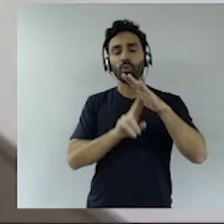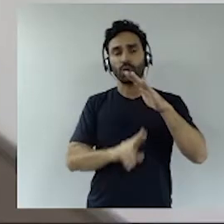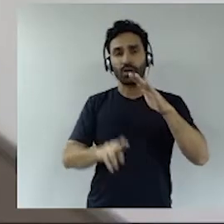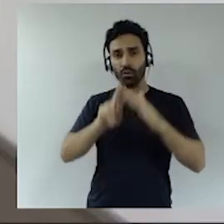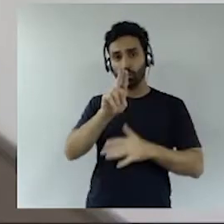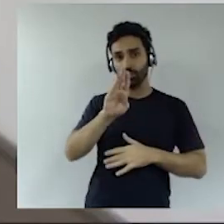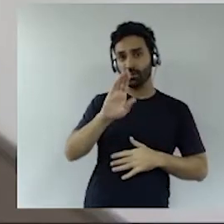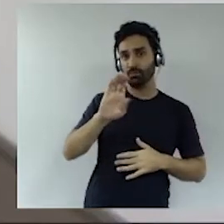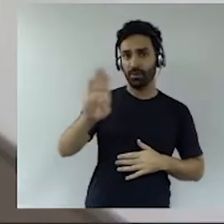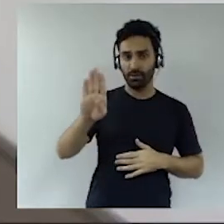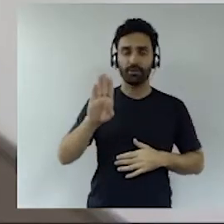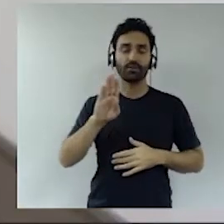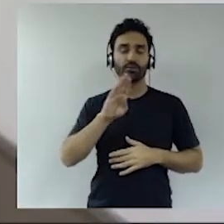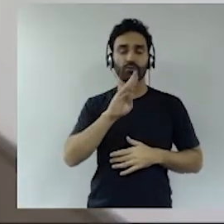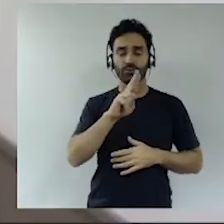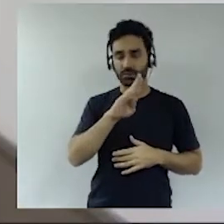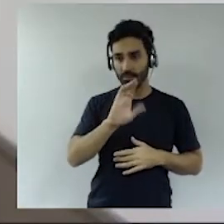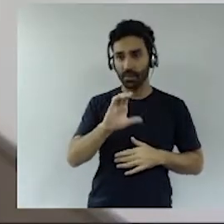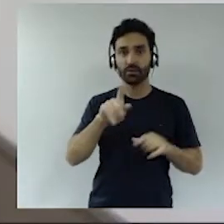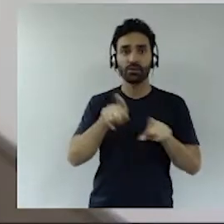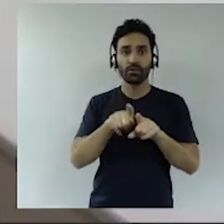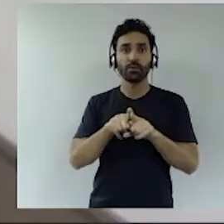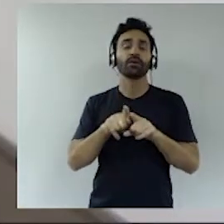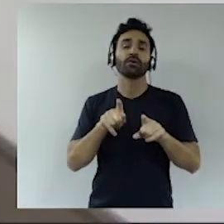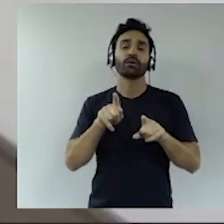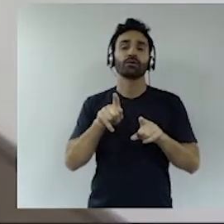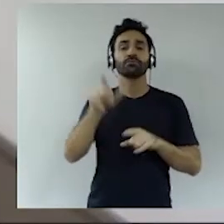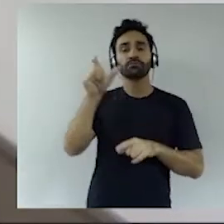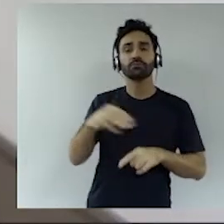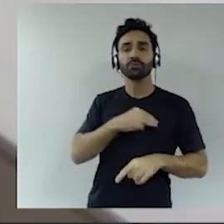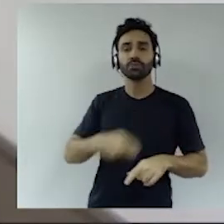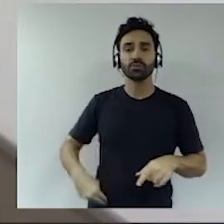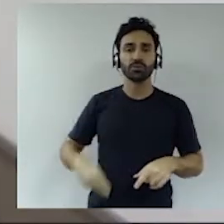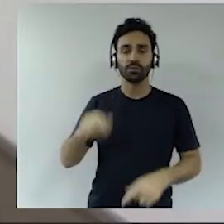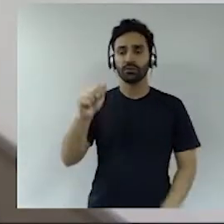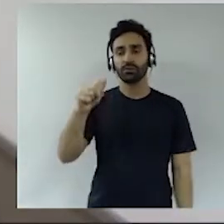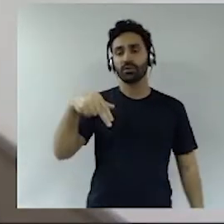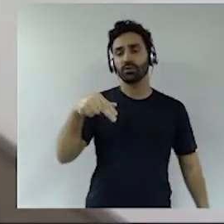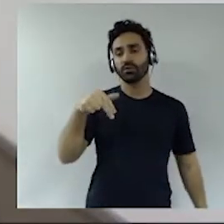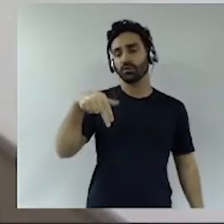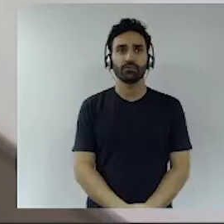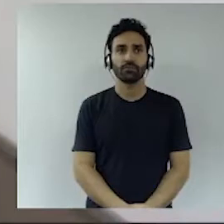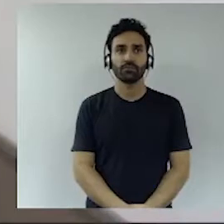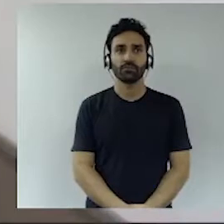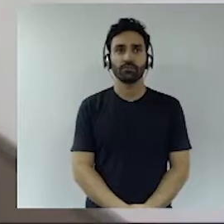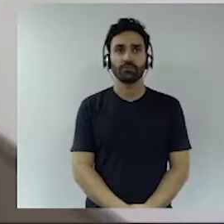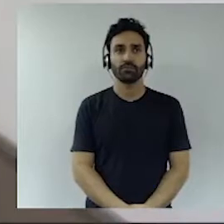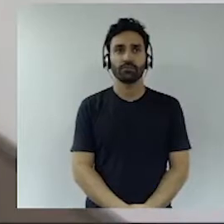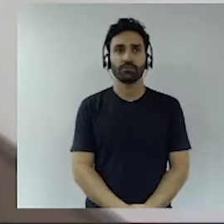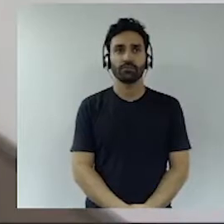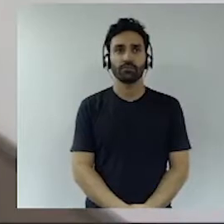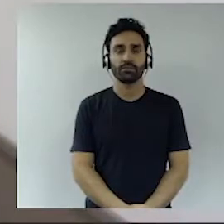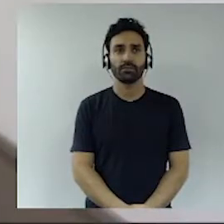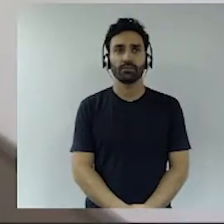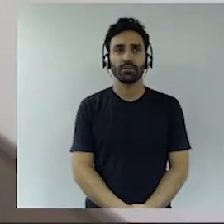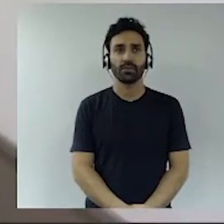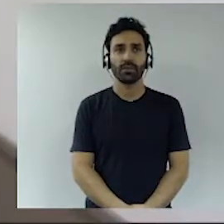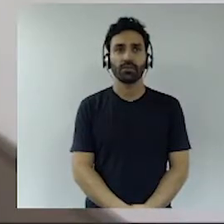Católica, Sua Excelência, o Ministro Superior do Tribunal de Justiça, Antônio Saldanha Palheiros. Boa noite a